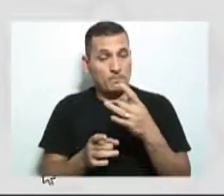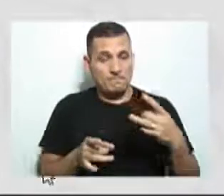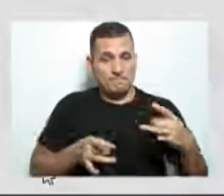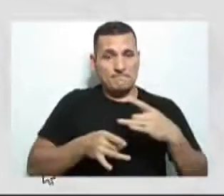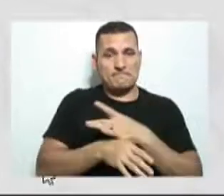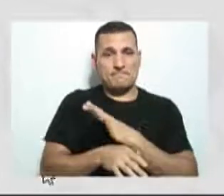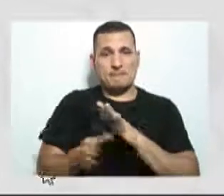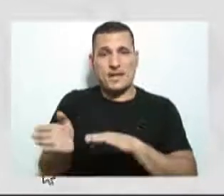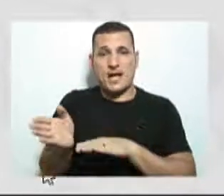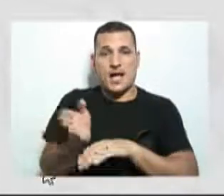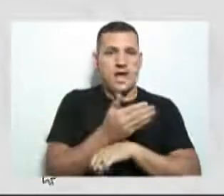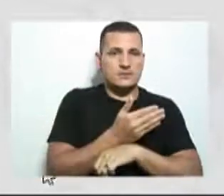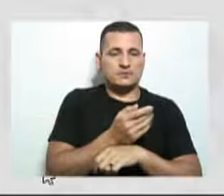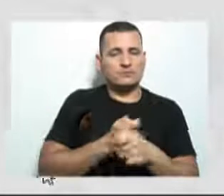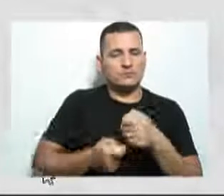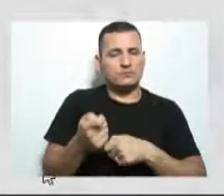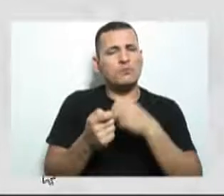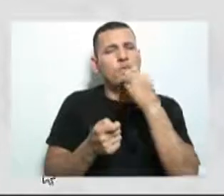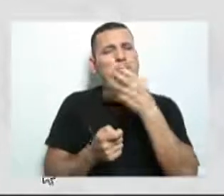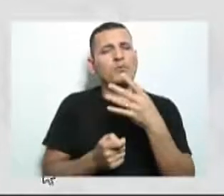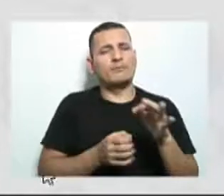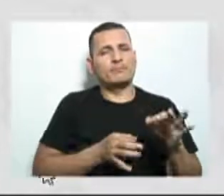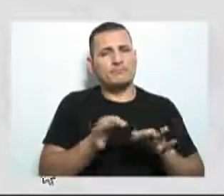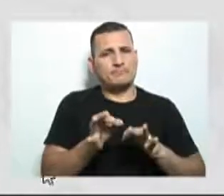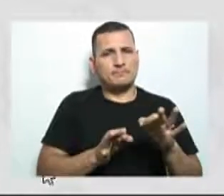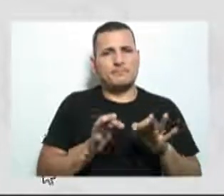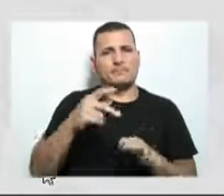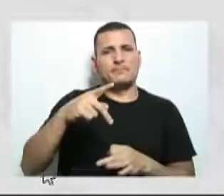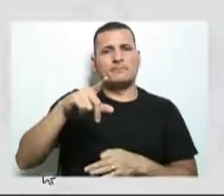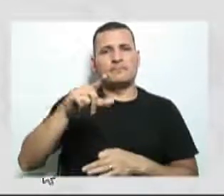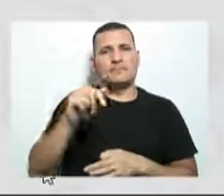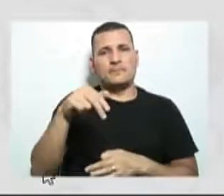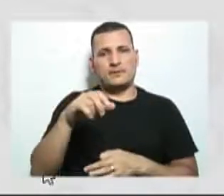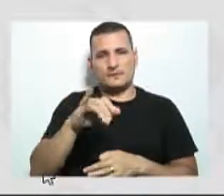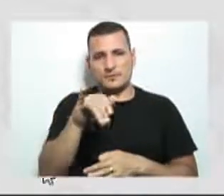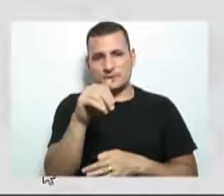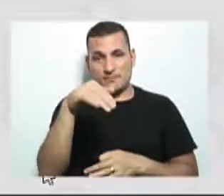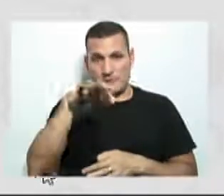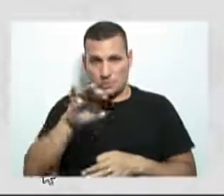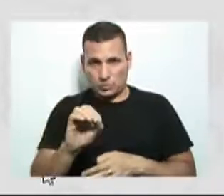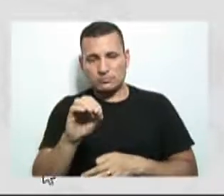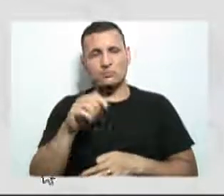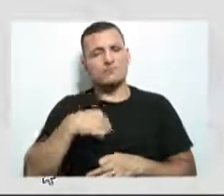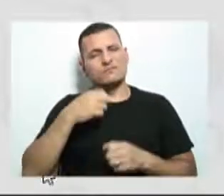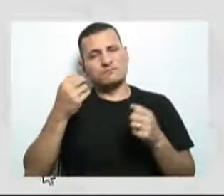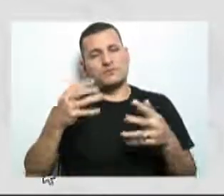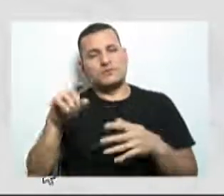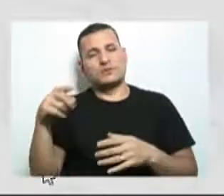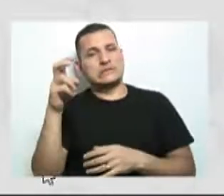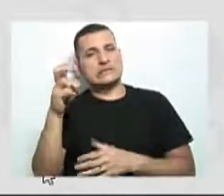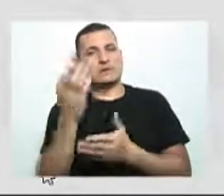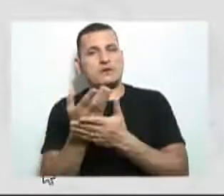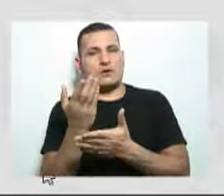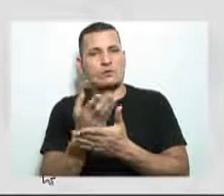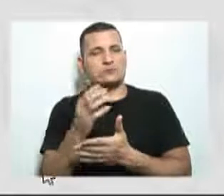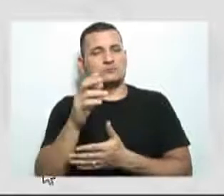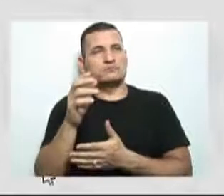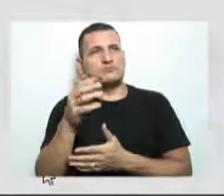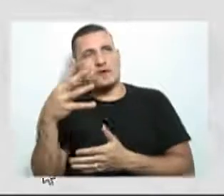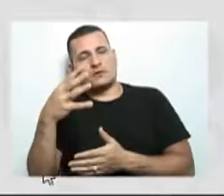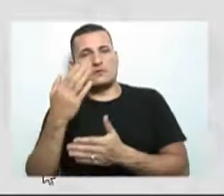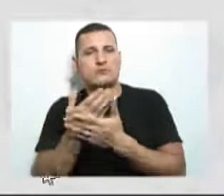negociação, um bom planejamento, que será tema da nossa 4ª e 5ª aula, nós vamos falar sobre esse planejamento maravilhoso.